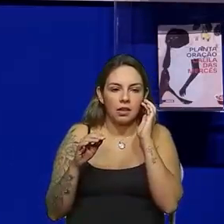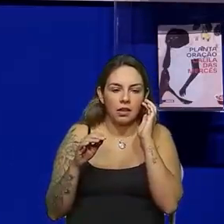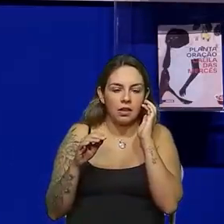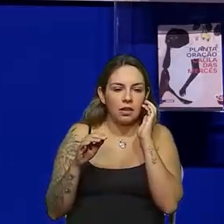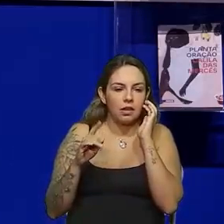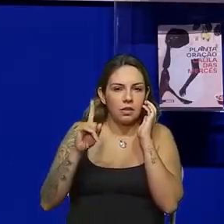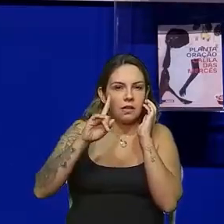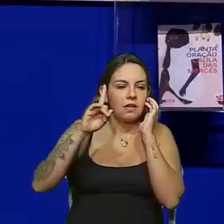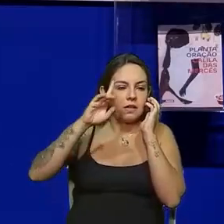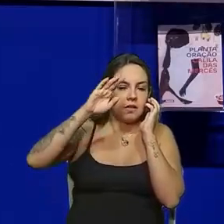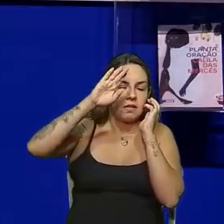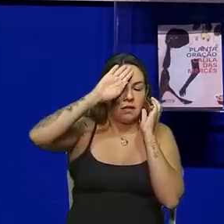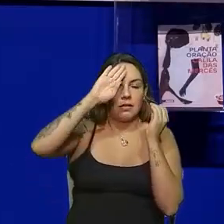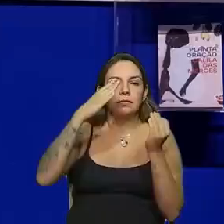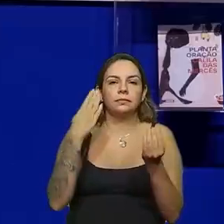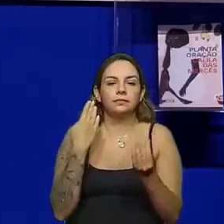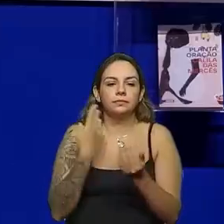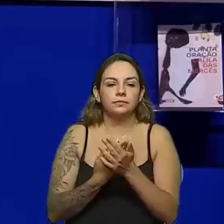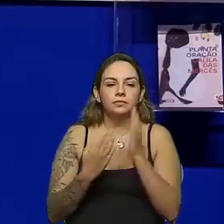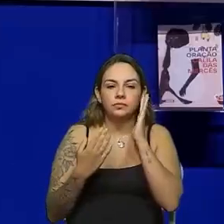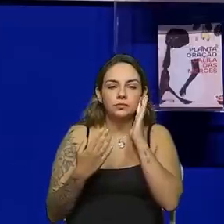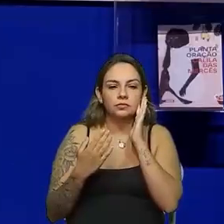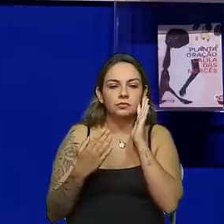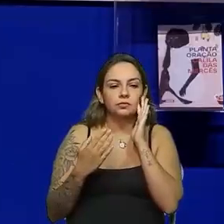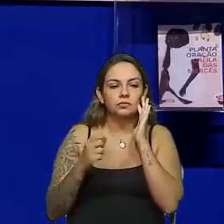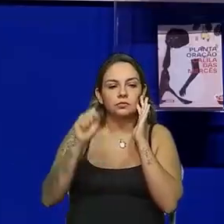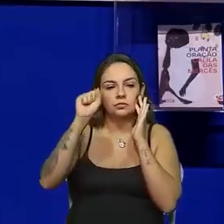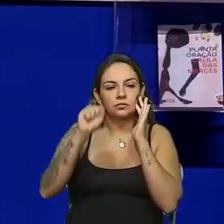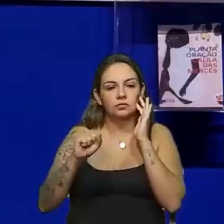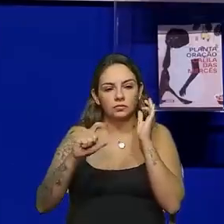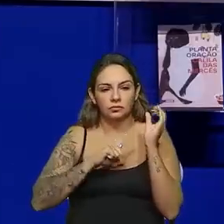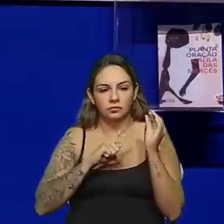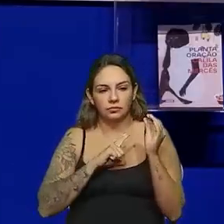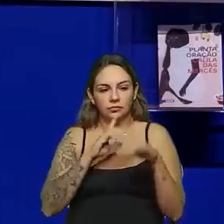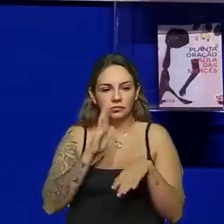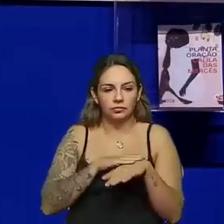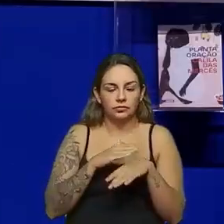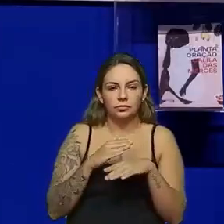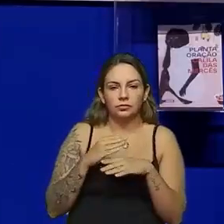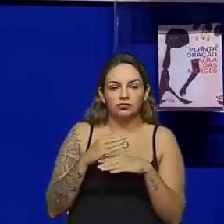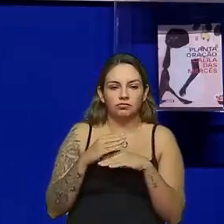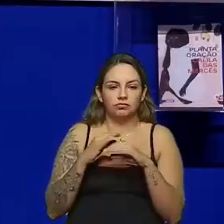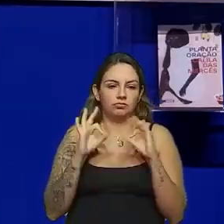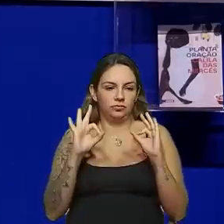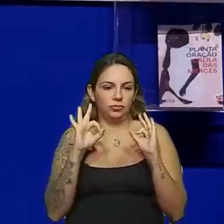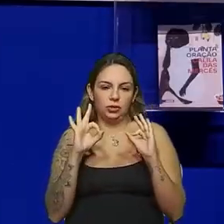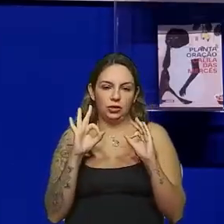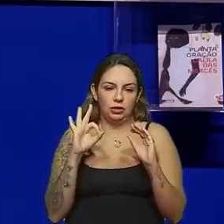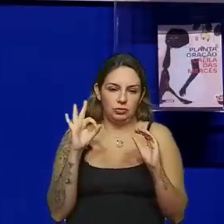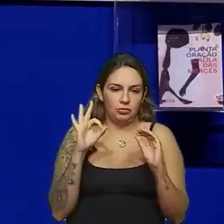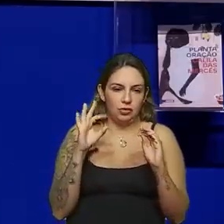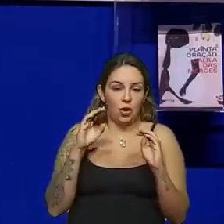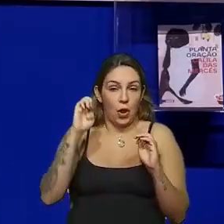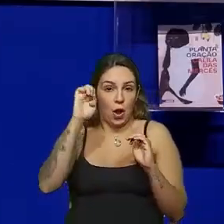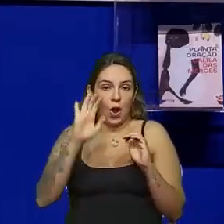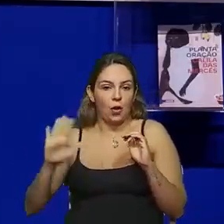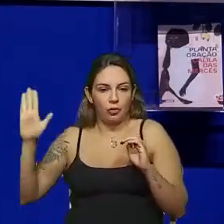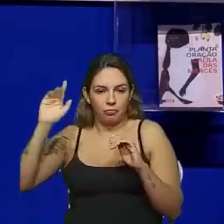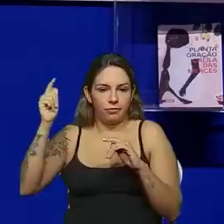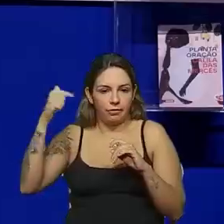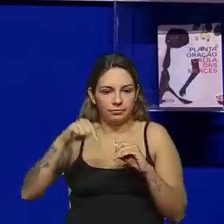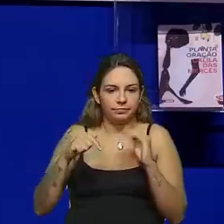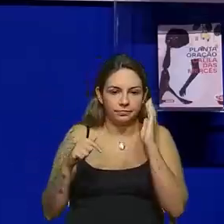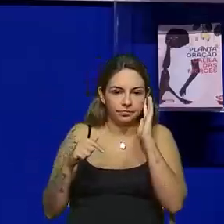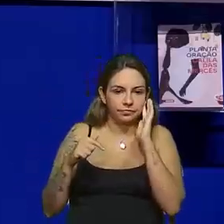perversidade inacreditável, né? Porque lá no sul, como a gente tem essa coisa mais colonial do colonizador europeu,